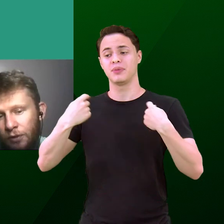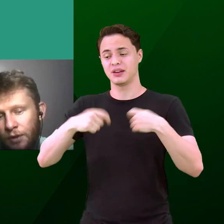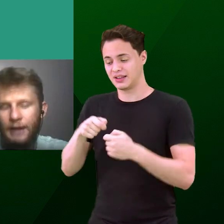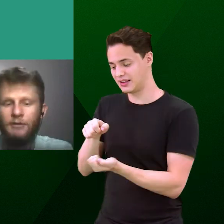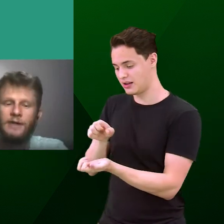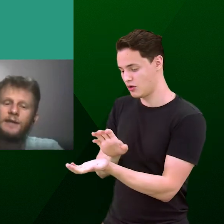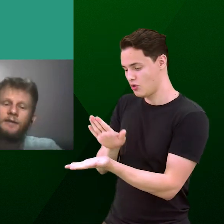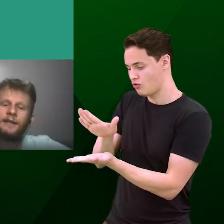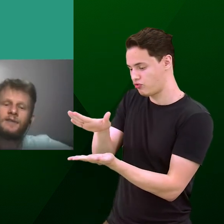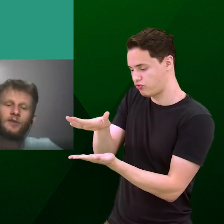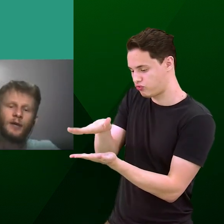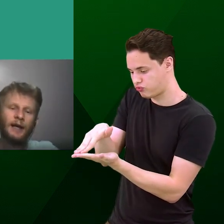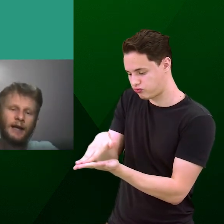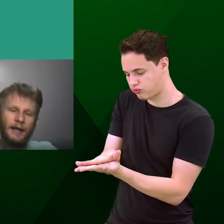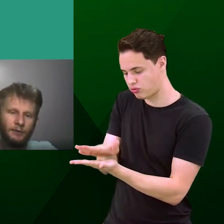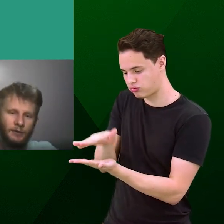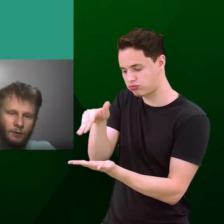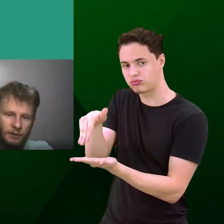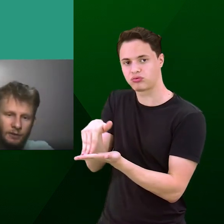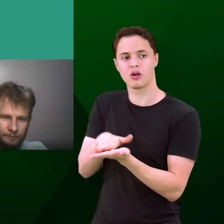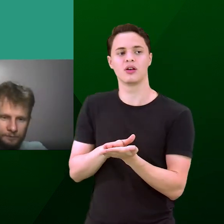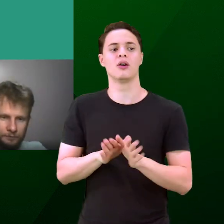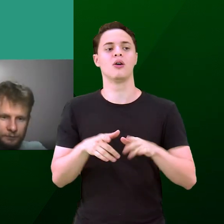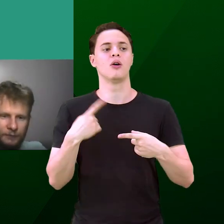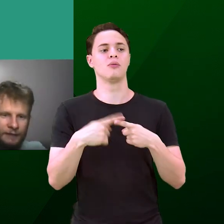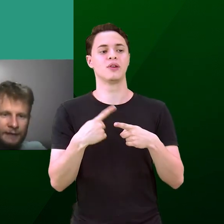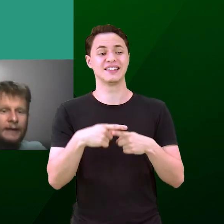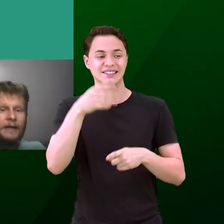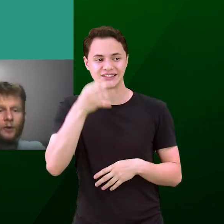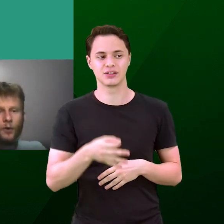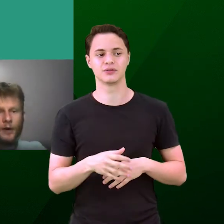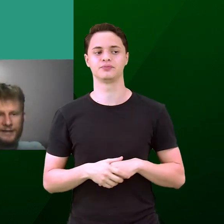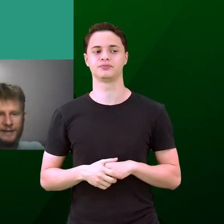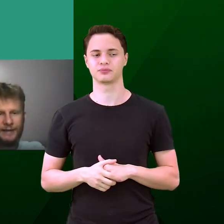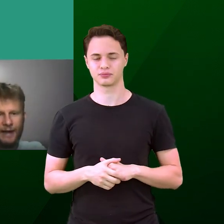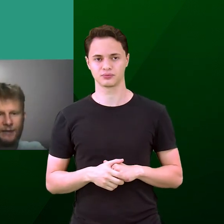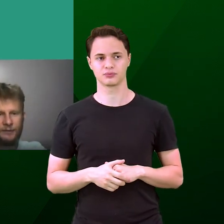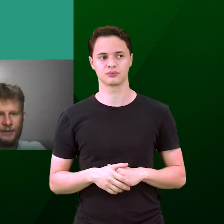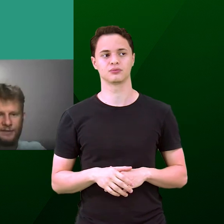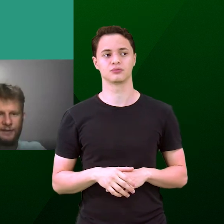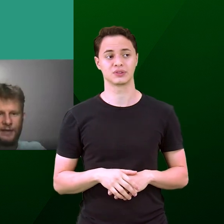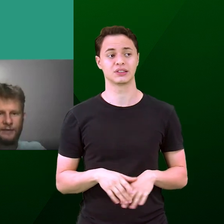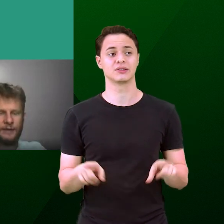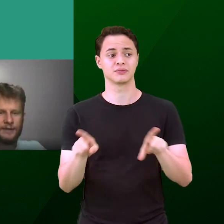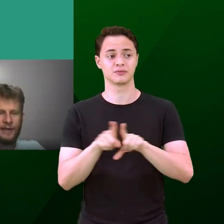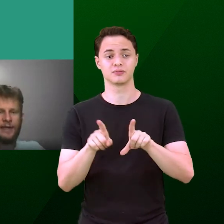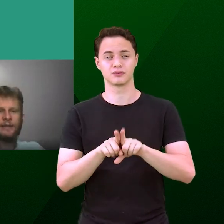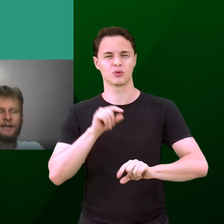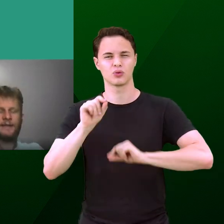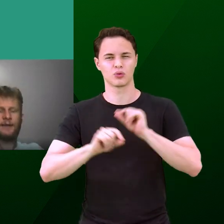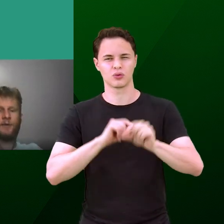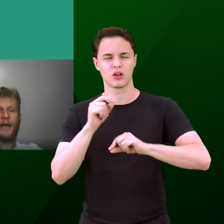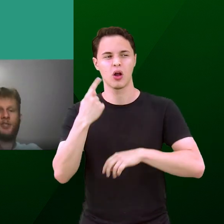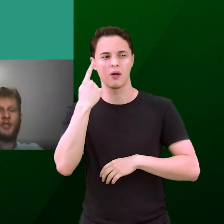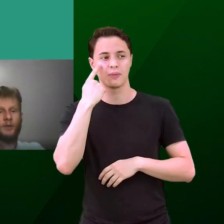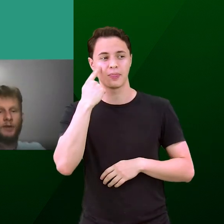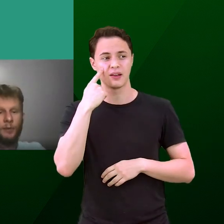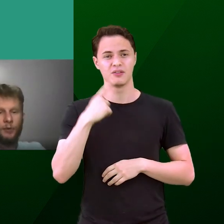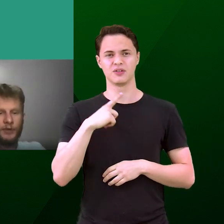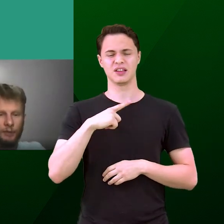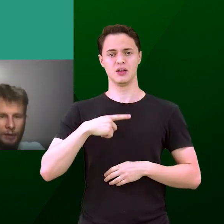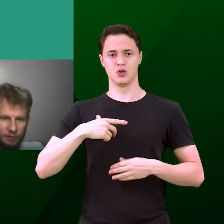nenhum descompasso. E o tênis normalmente não gasta mais nas laterais, como a gente vê nessas outras. Você percebe que o seu tênis gasta muito na parte de